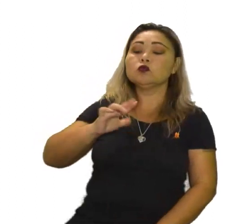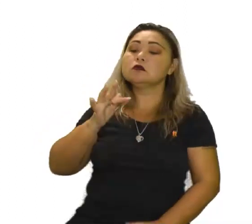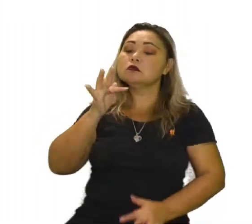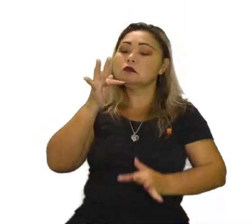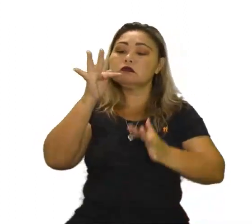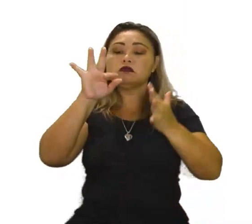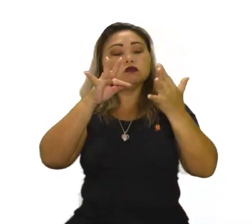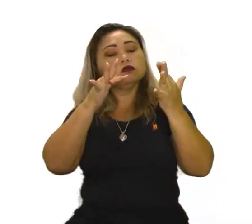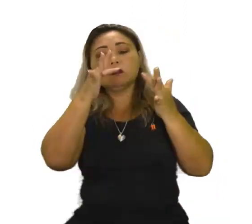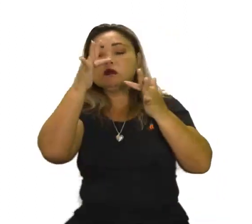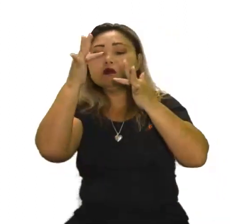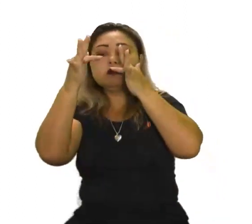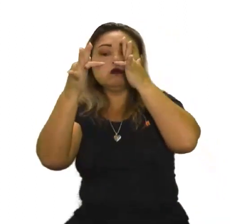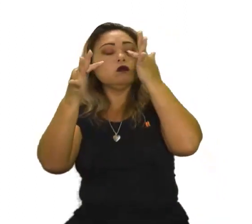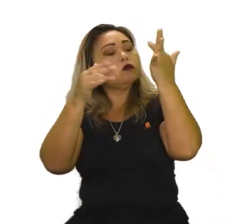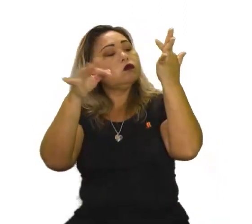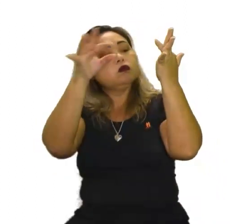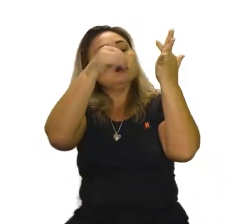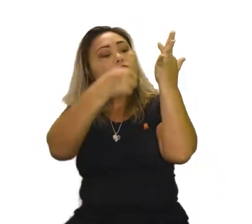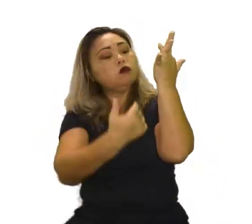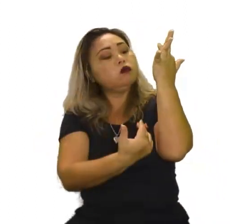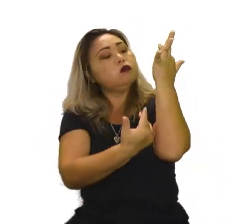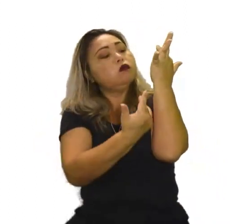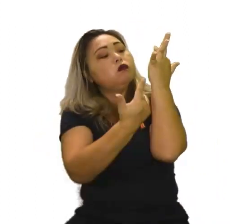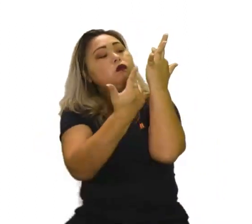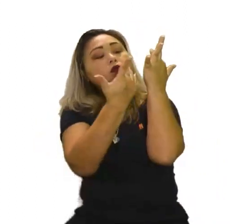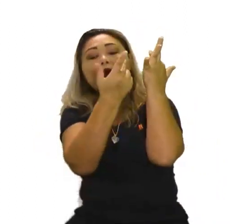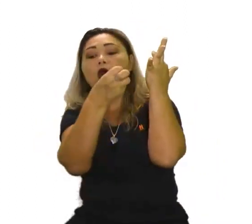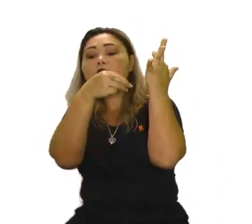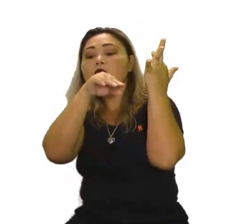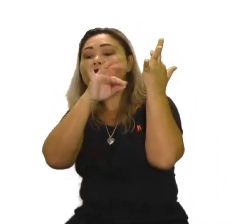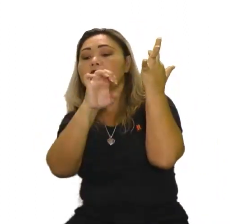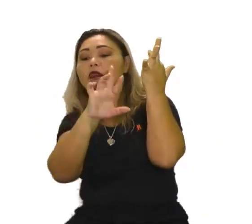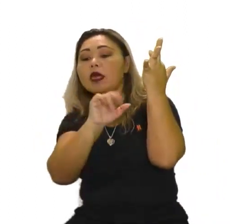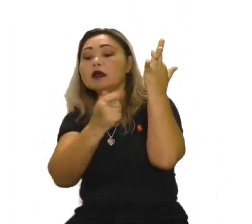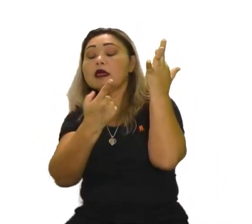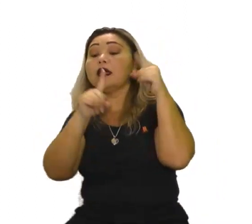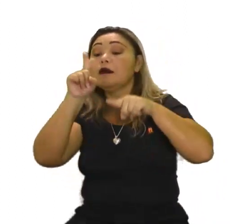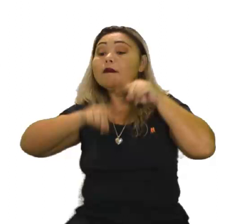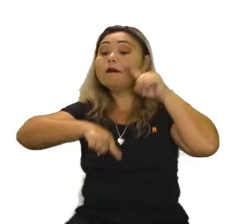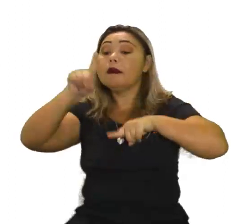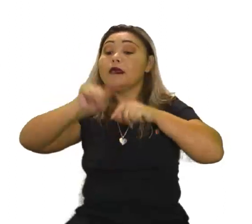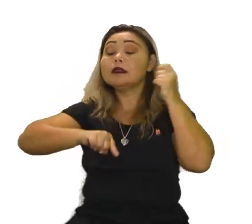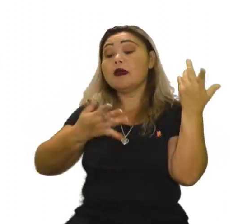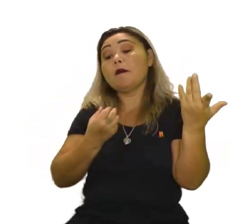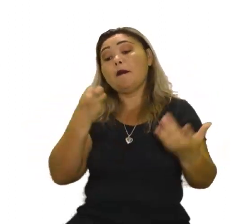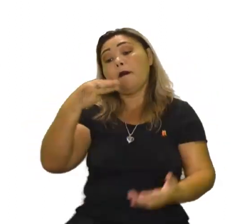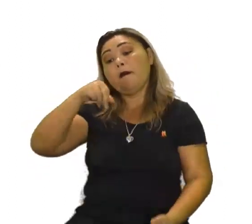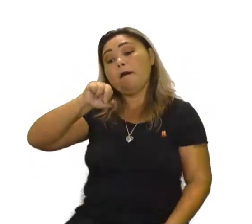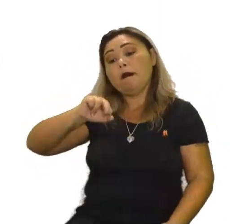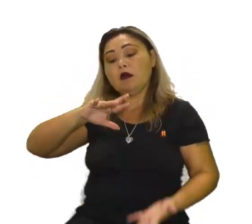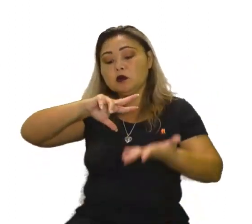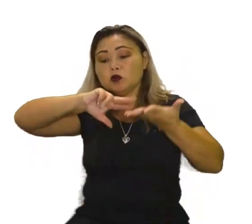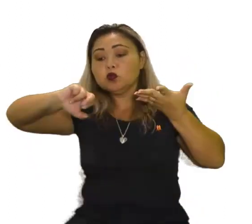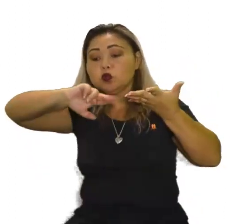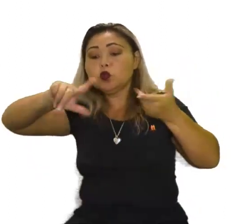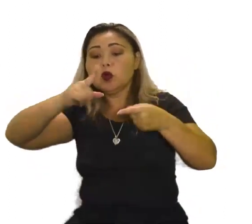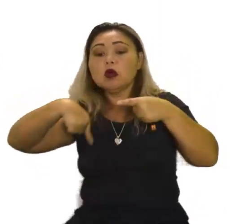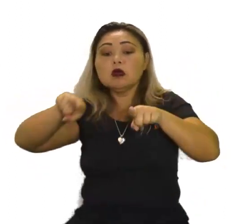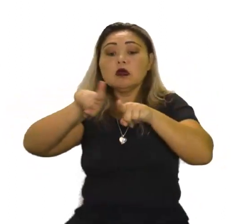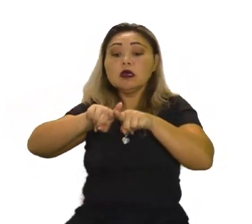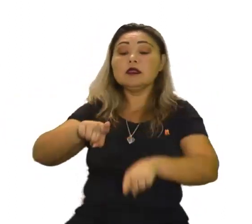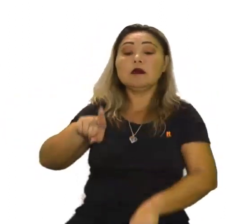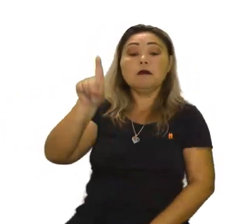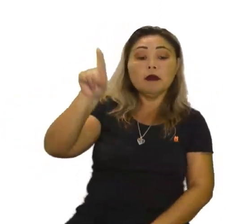que forneça néctar, matéria-prima para a produção de mel e pólen, fonte de proteína e